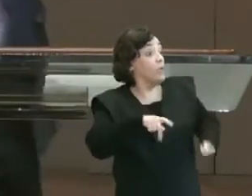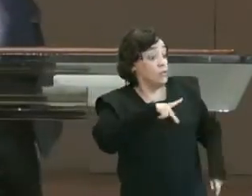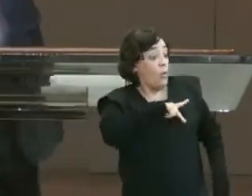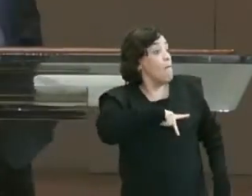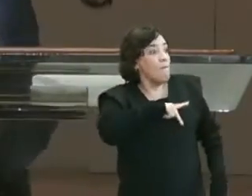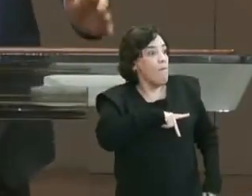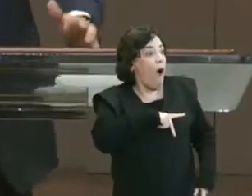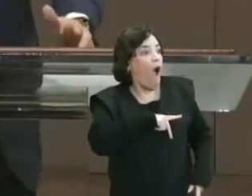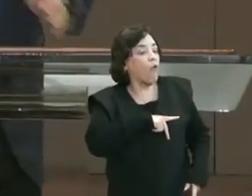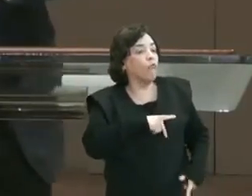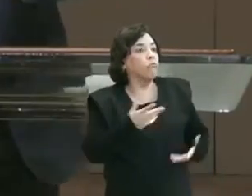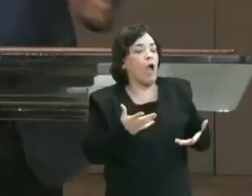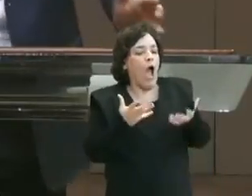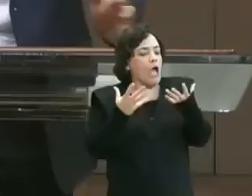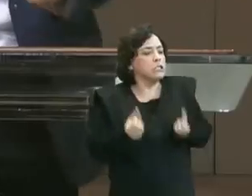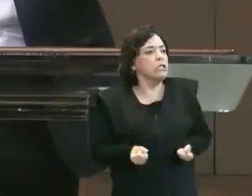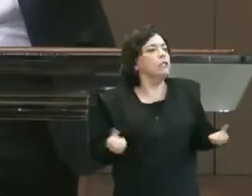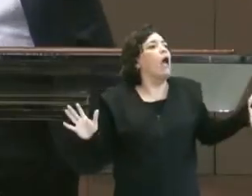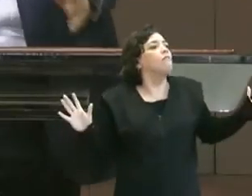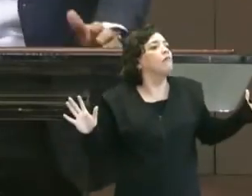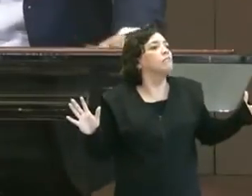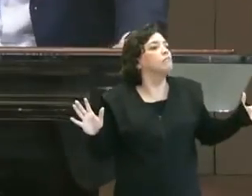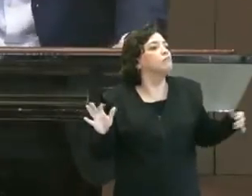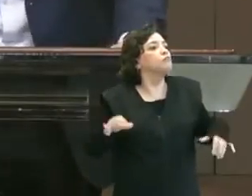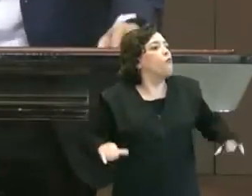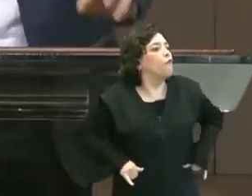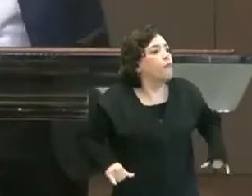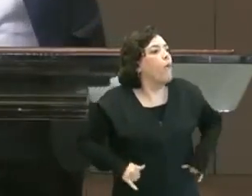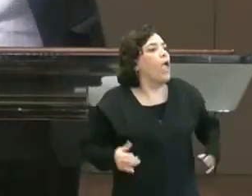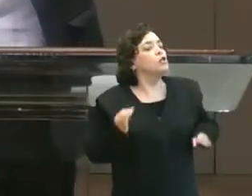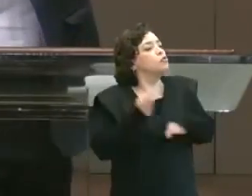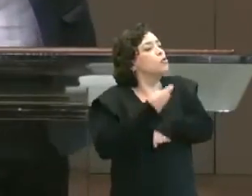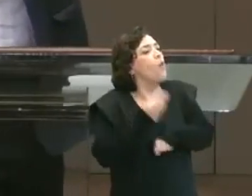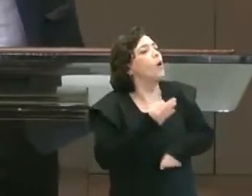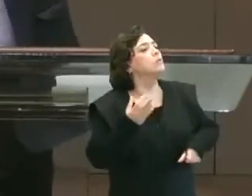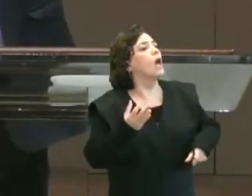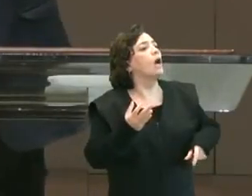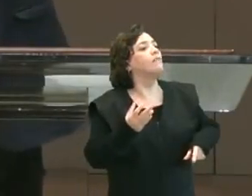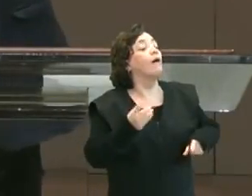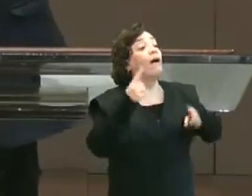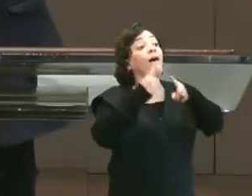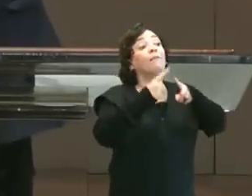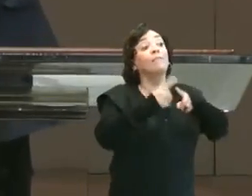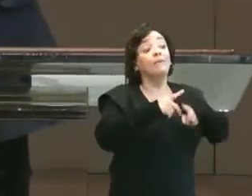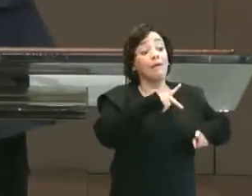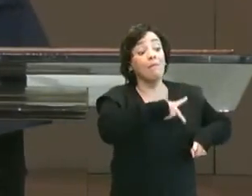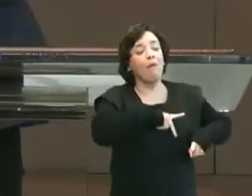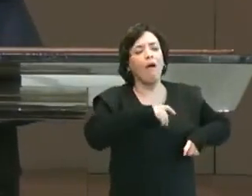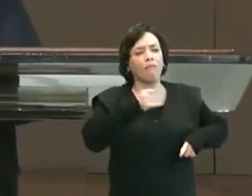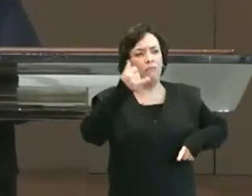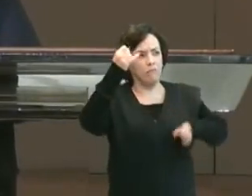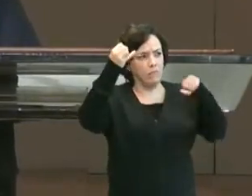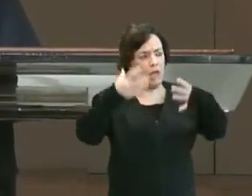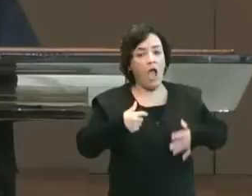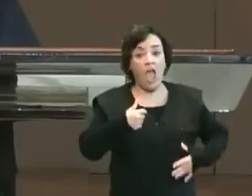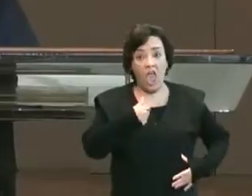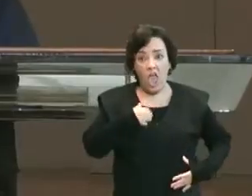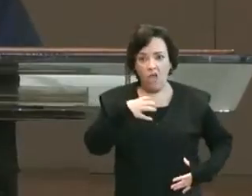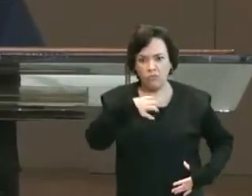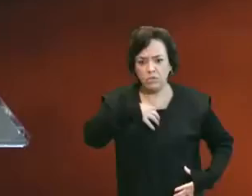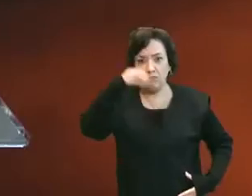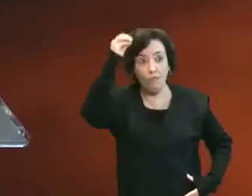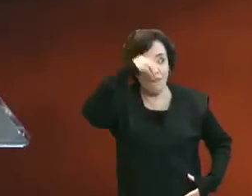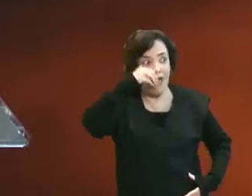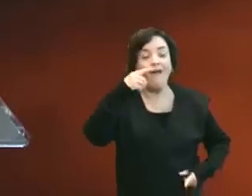nas perseguições, nas angústias por amor de Cristo, porque quando estou fraco, então sou